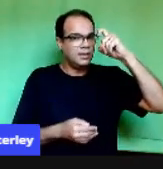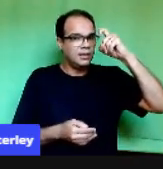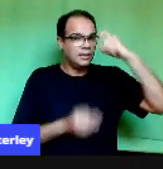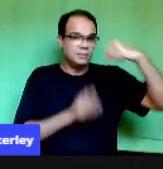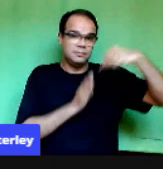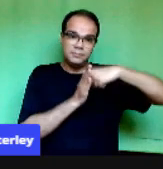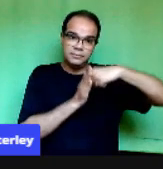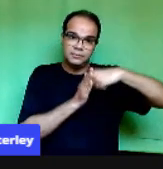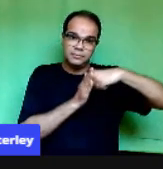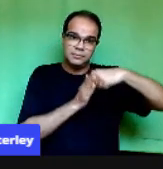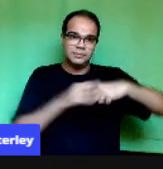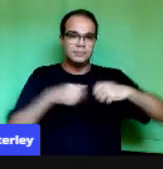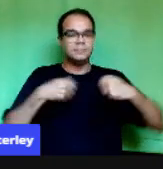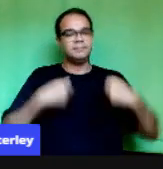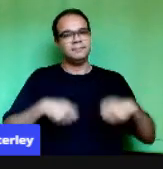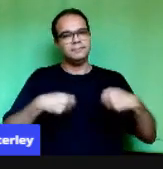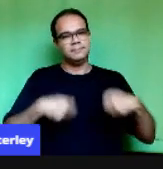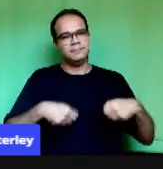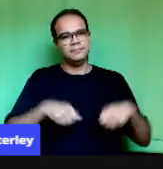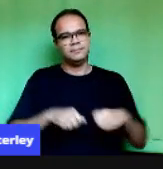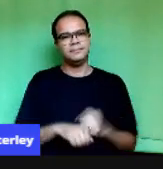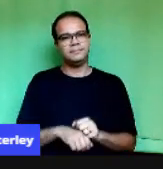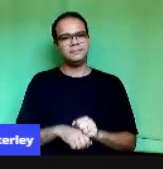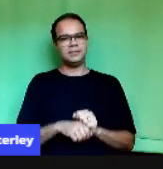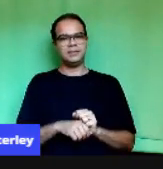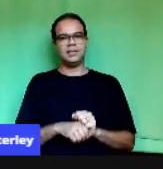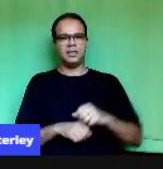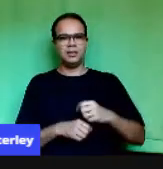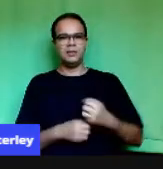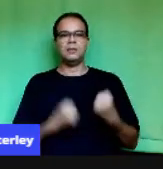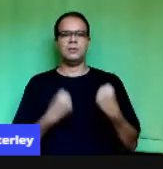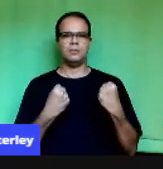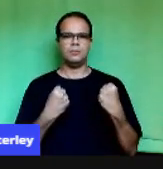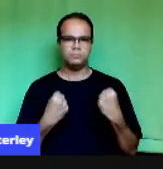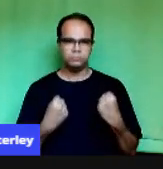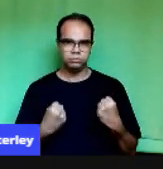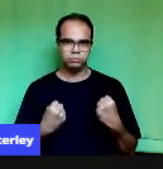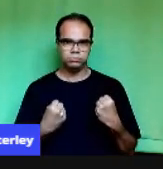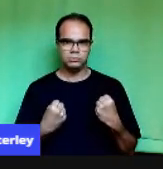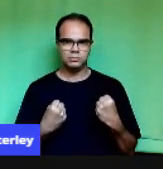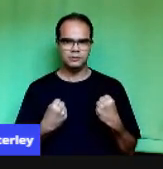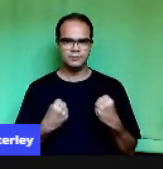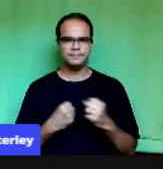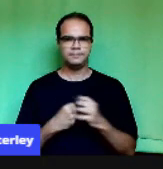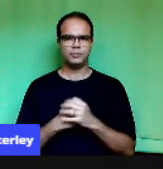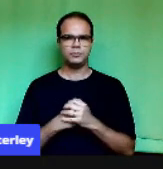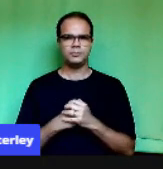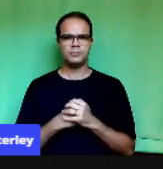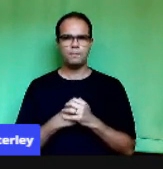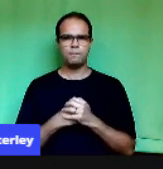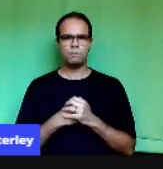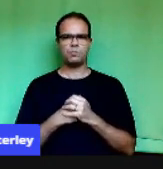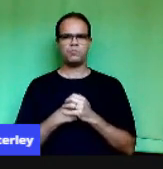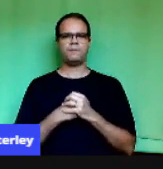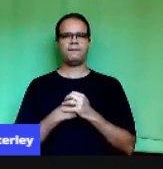exige muito de nós, professores. E a criatividade, que é esse ponto interessante, é que eu falo, é de